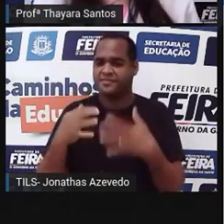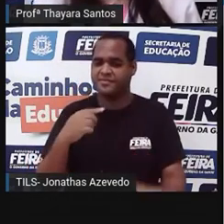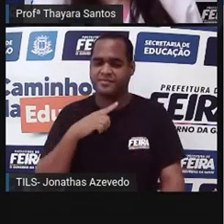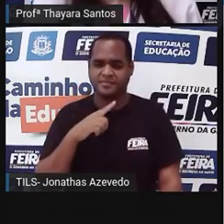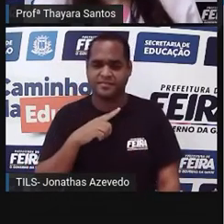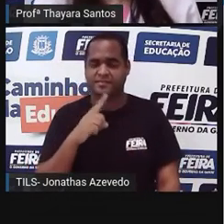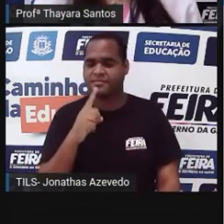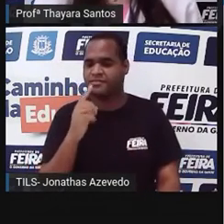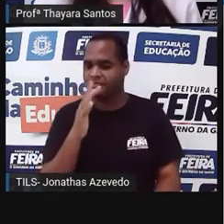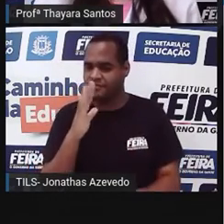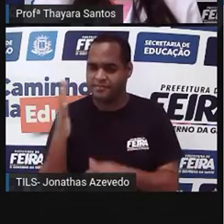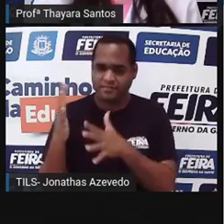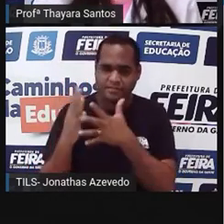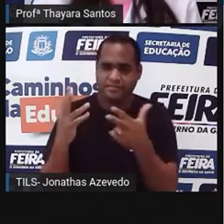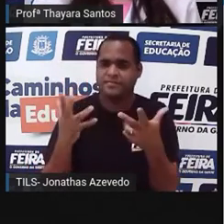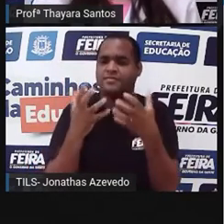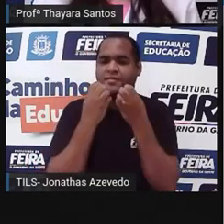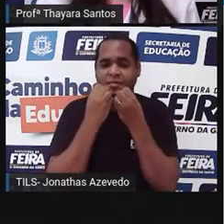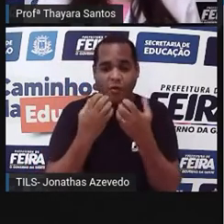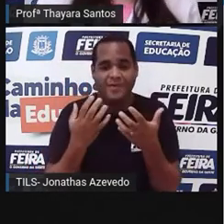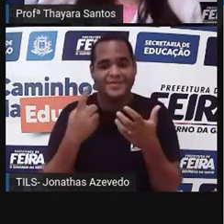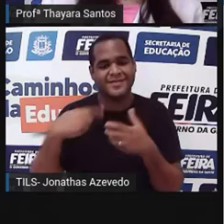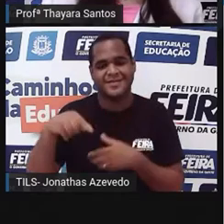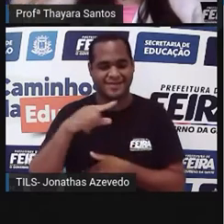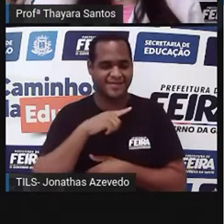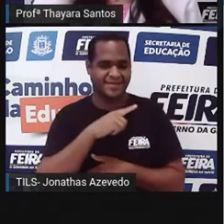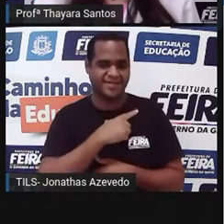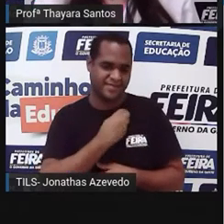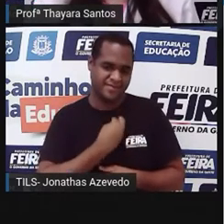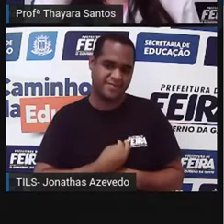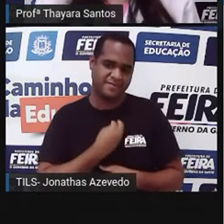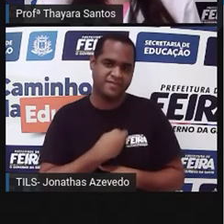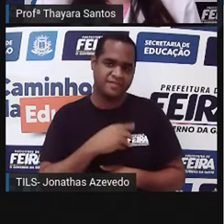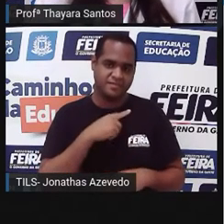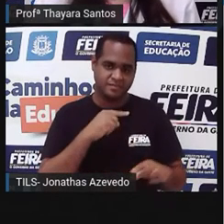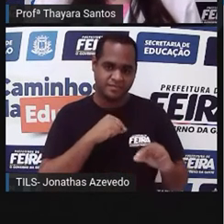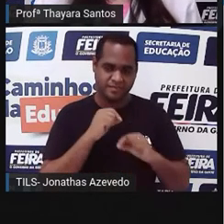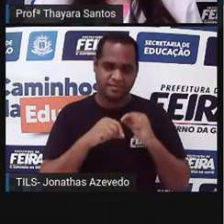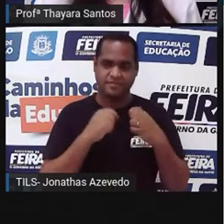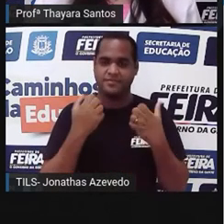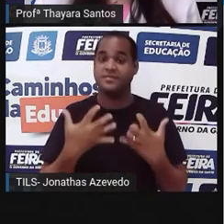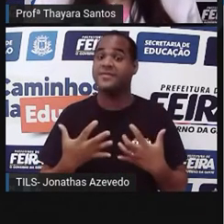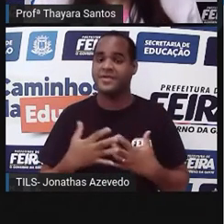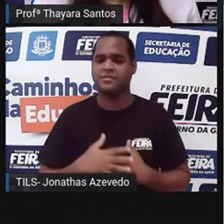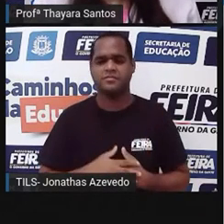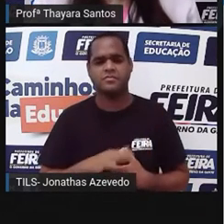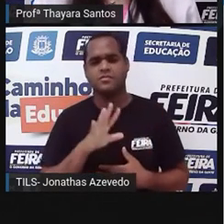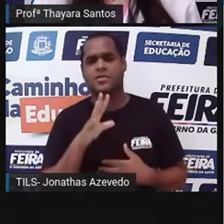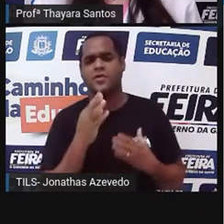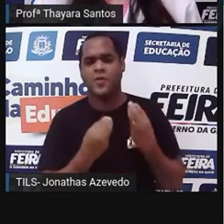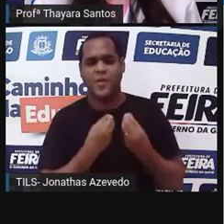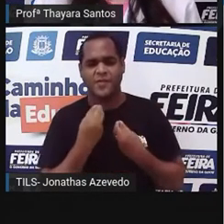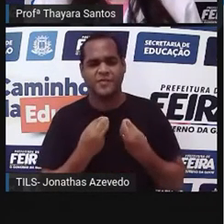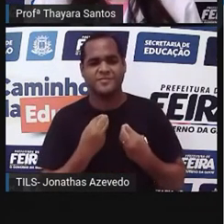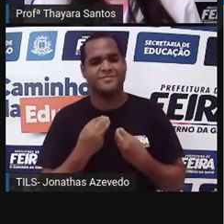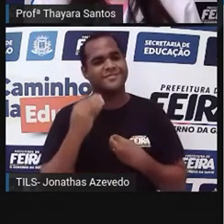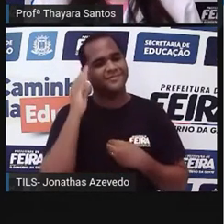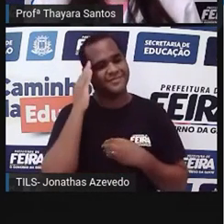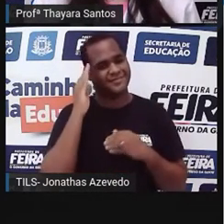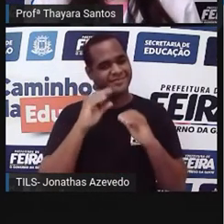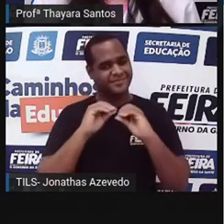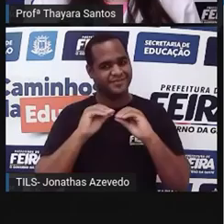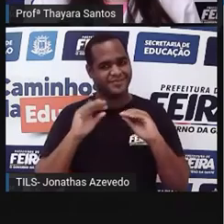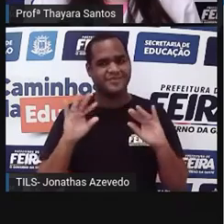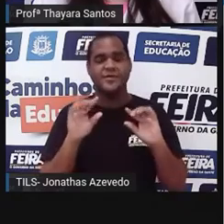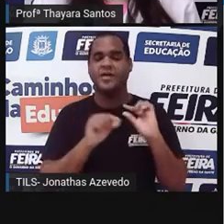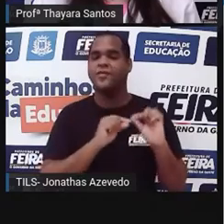na natureza e que gera benefícios para a gente, que a gente chama de serviço ecossistêmico. Como assim? Vamos entender. Pegando